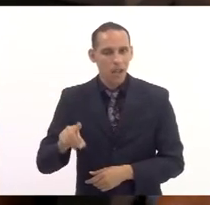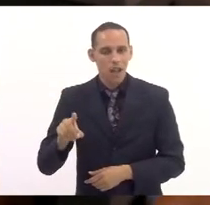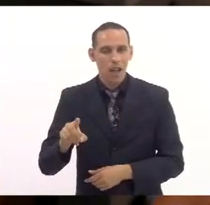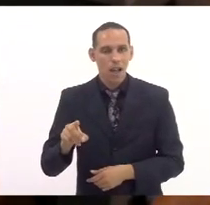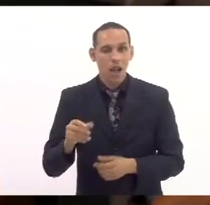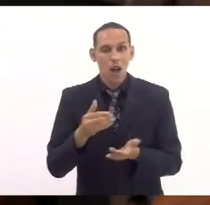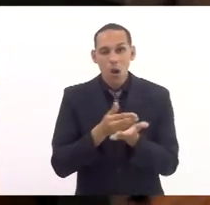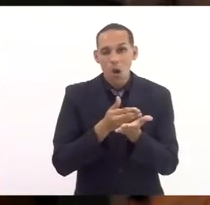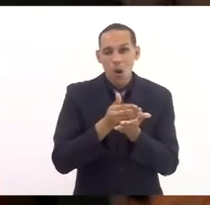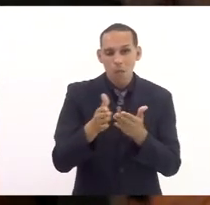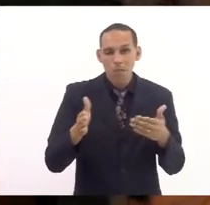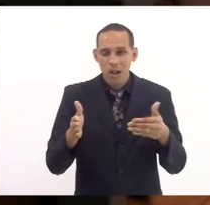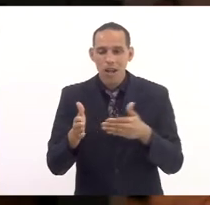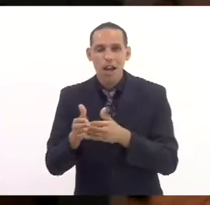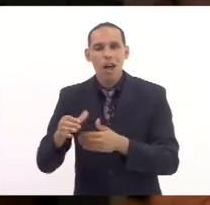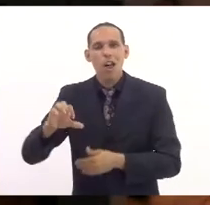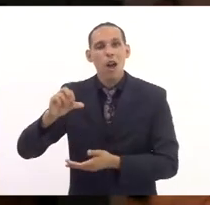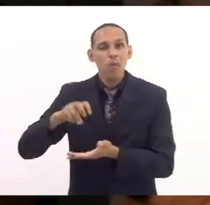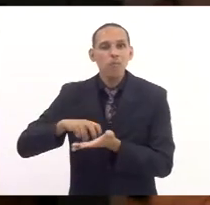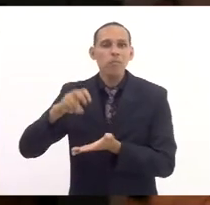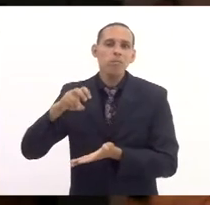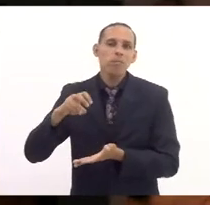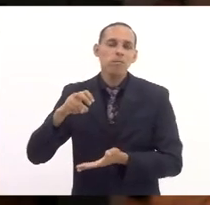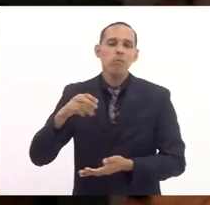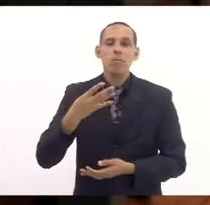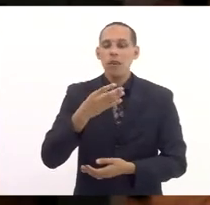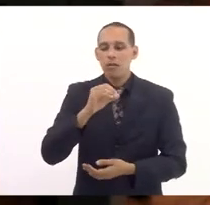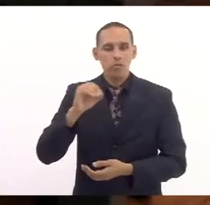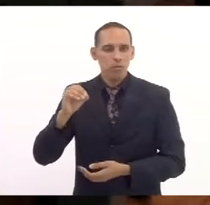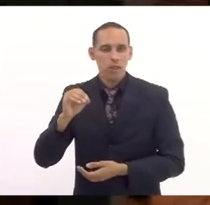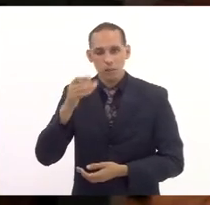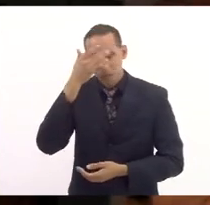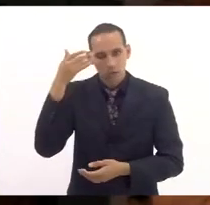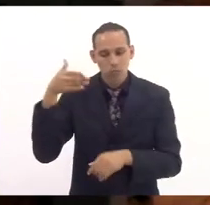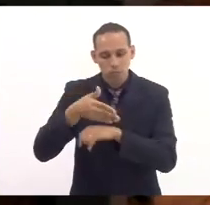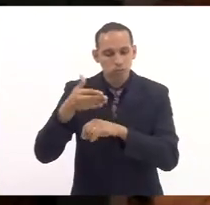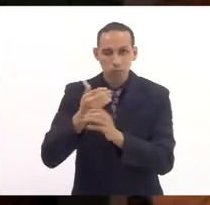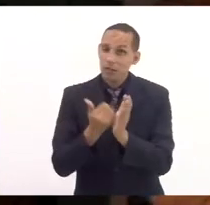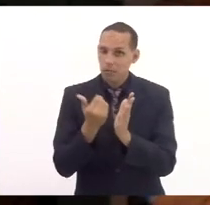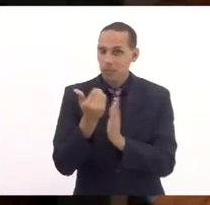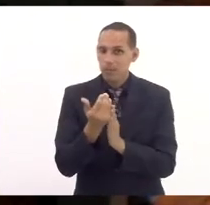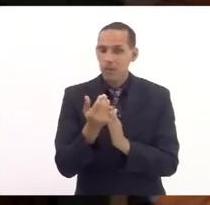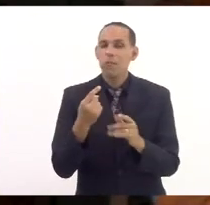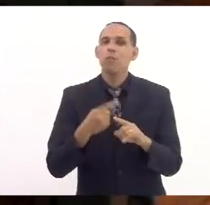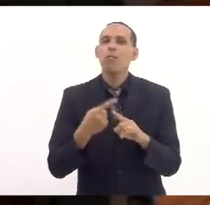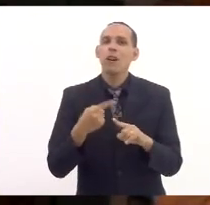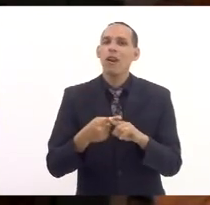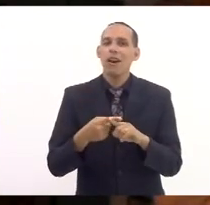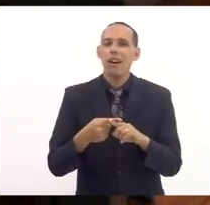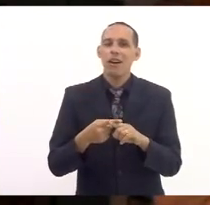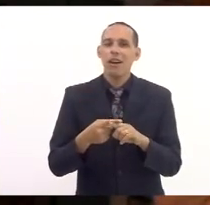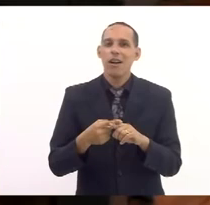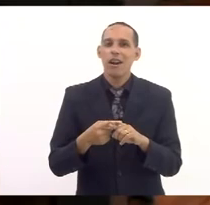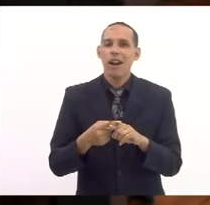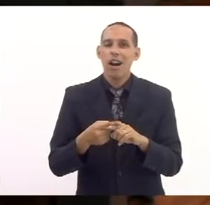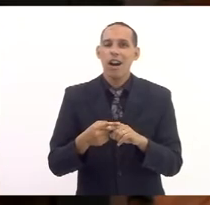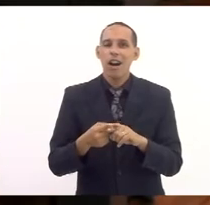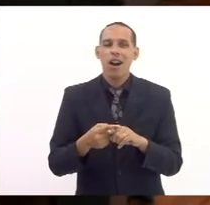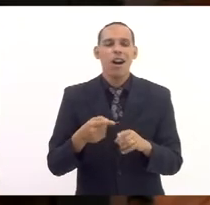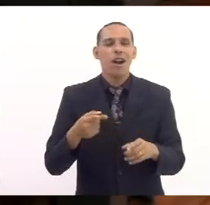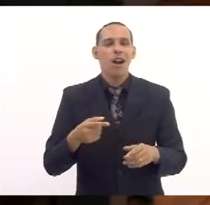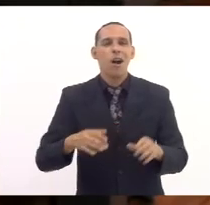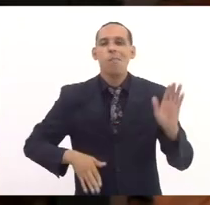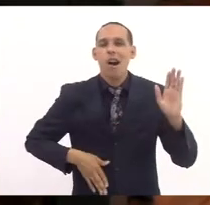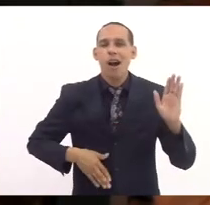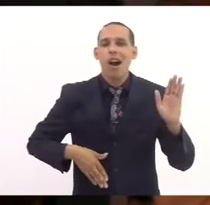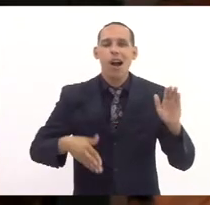900 passageiros a mais. Então, só nesse período, porque a evasão também lá é muito grande.